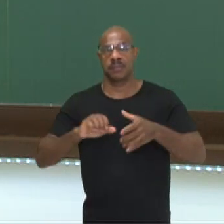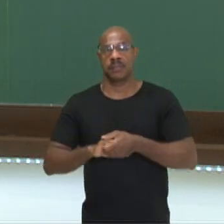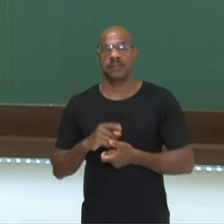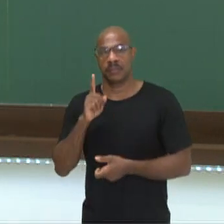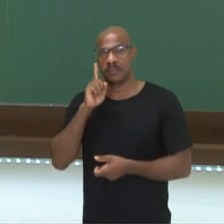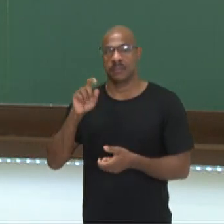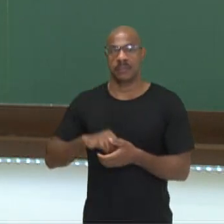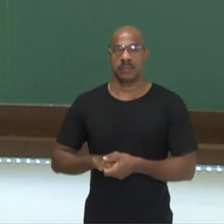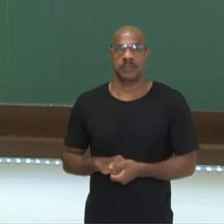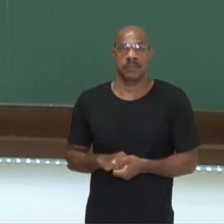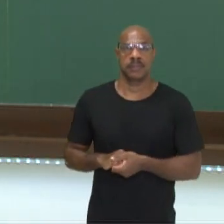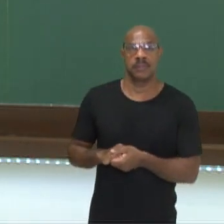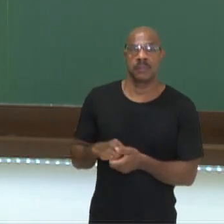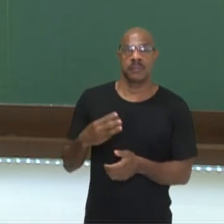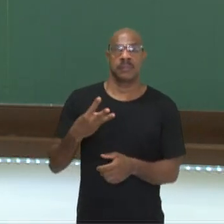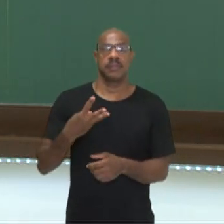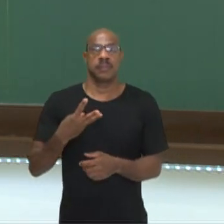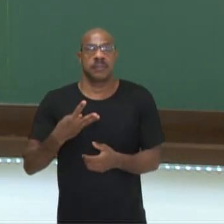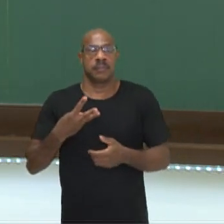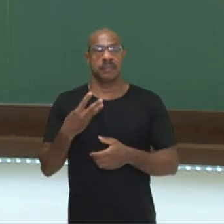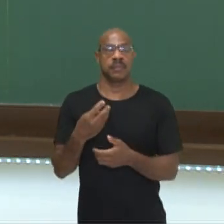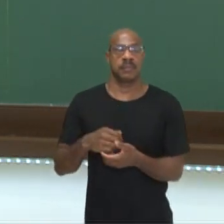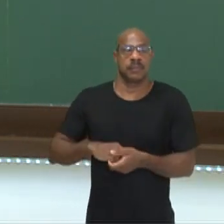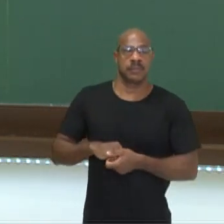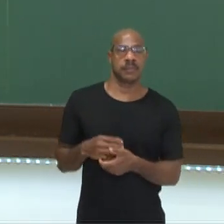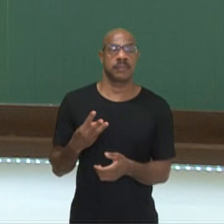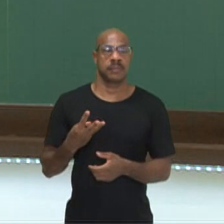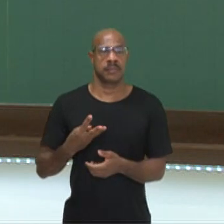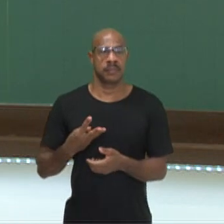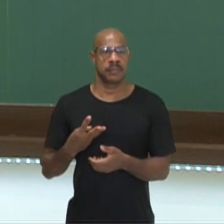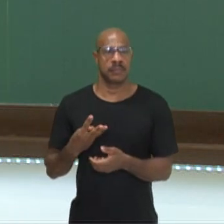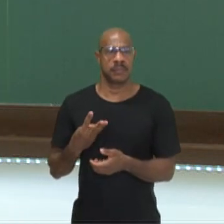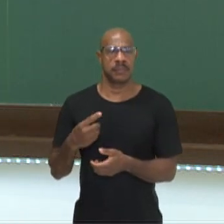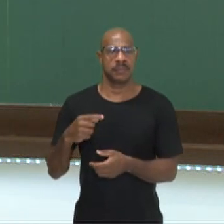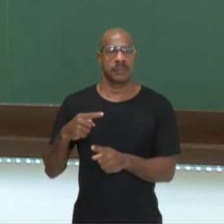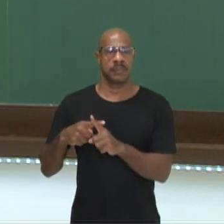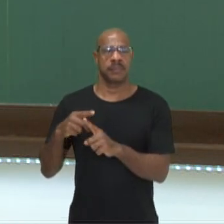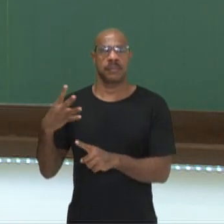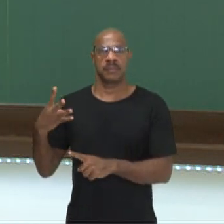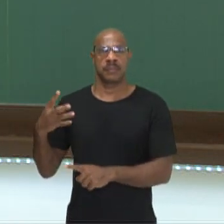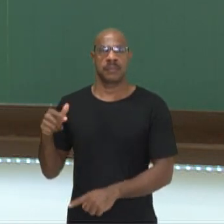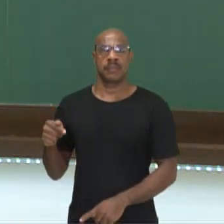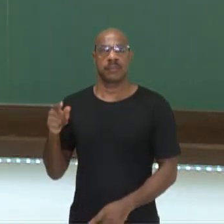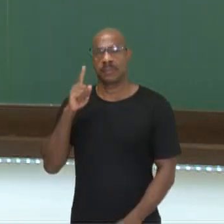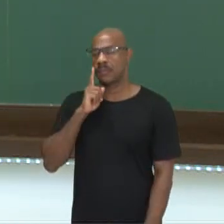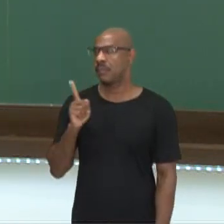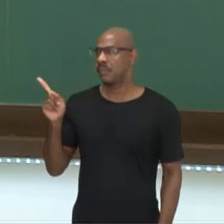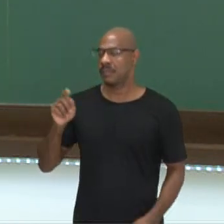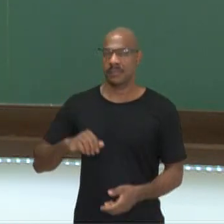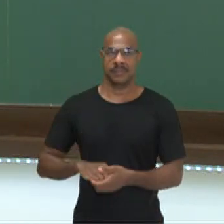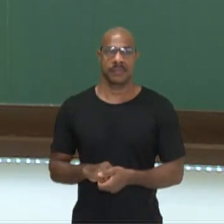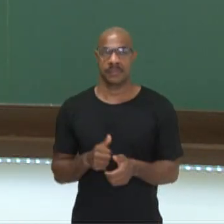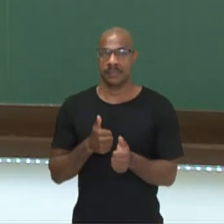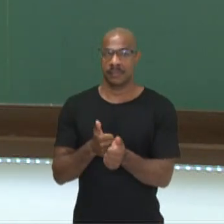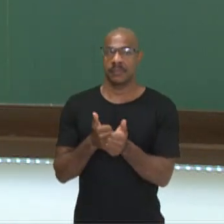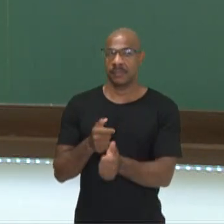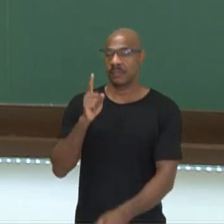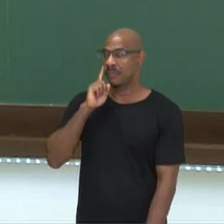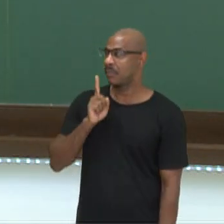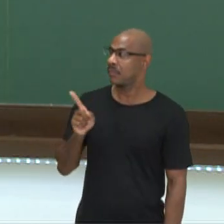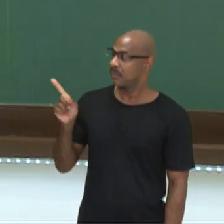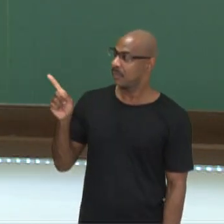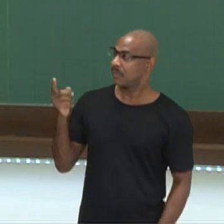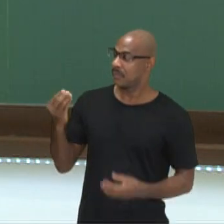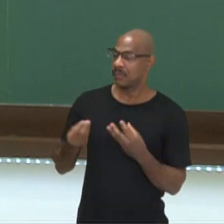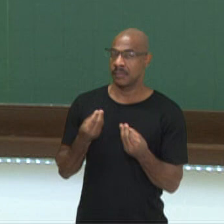7. Então, vou tirar 7. 20 menos 8, 12. 12 menos 7, 5. 5 menos 1,